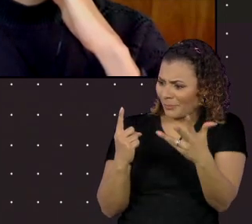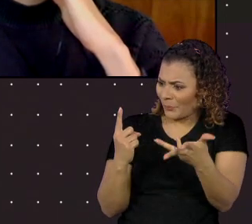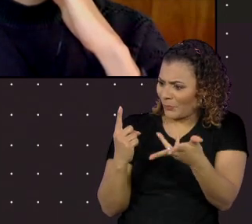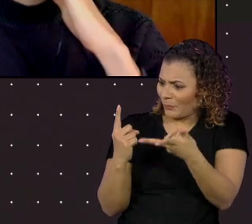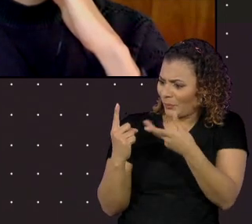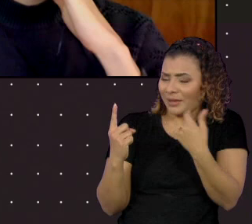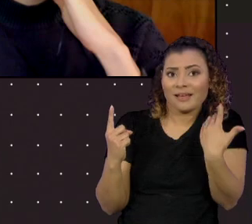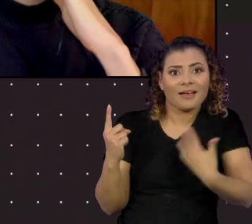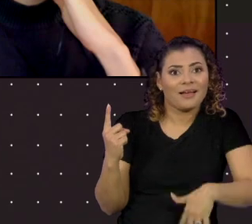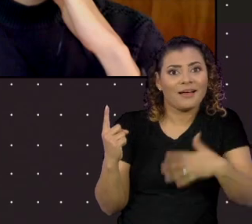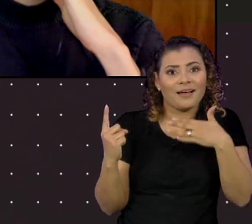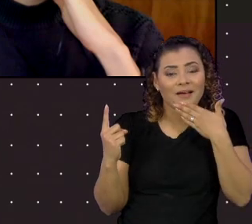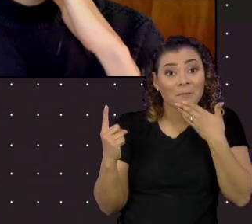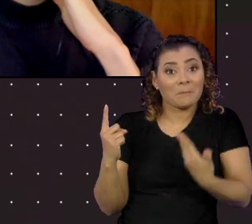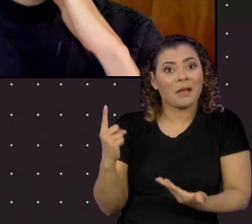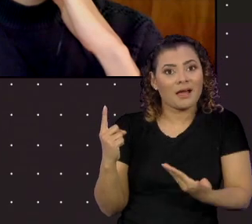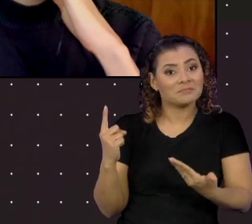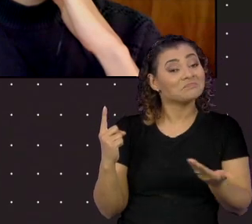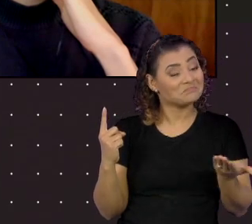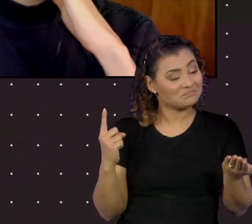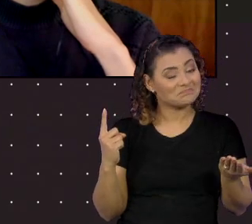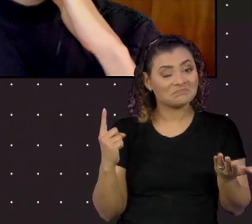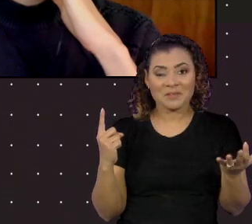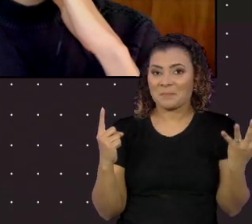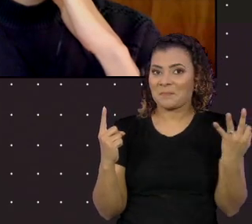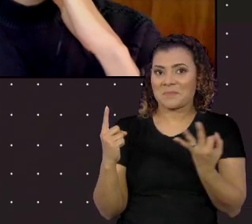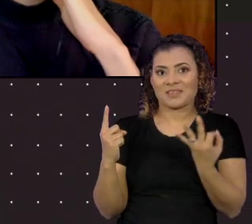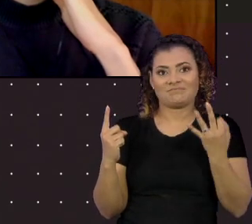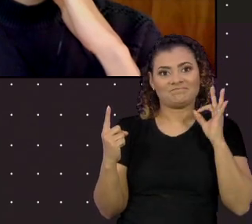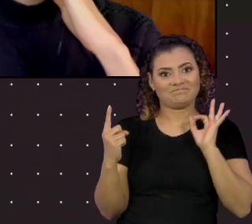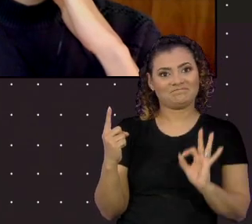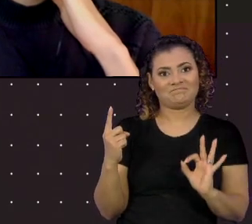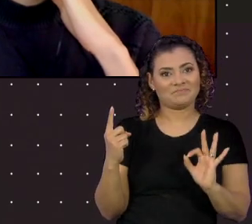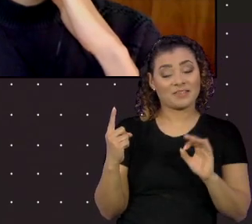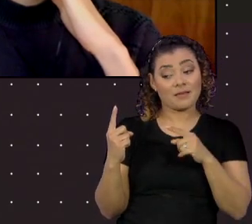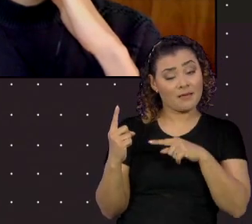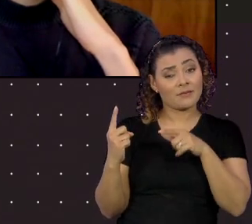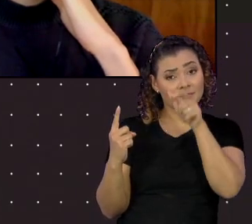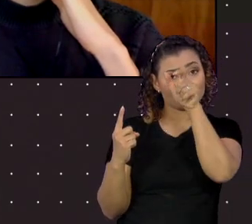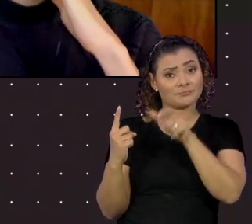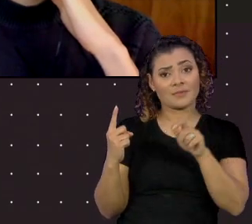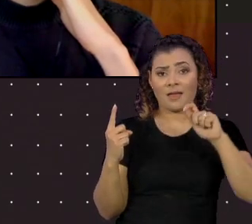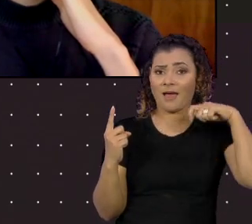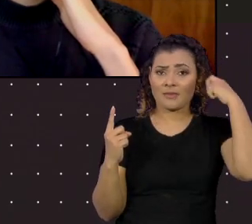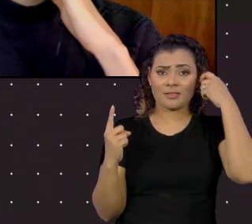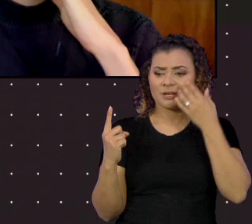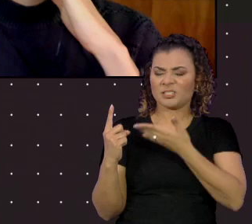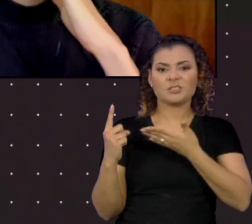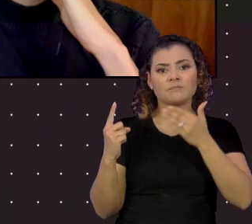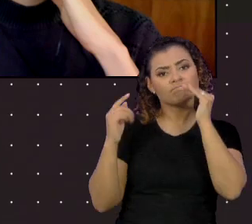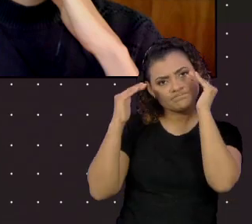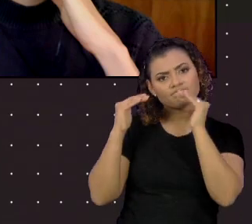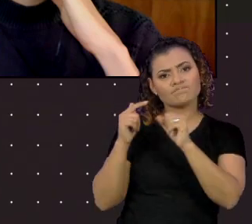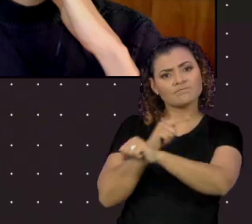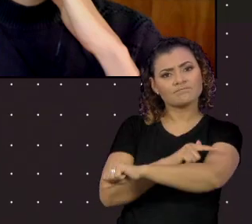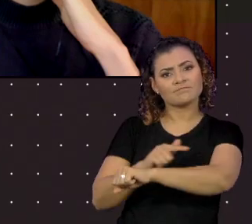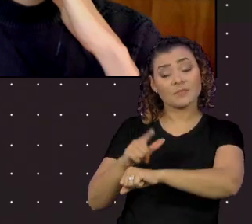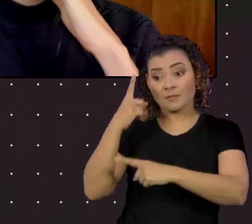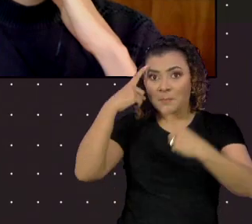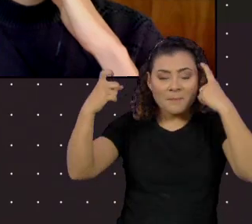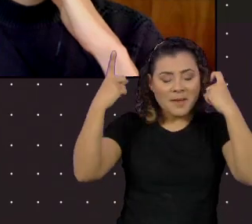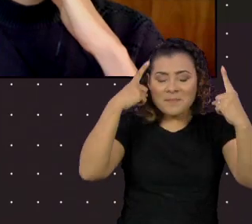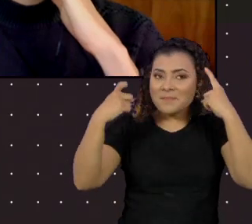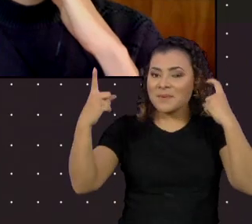trabalho maravilhoso, também exemplar. A Débora é uma artista disciplinada,